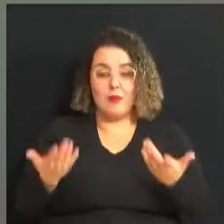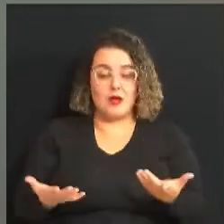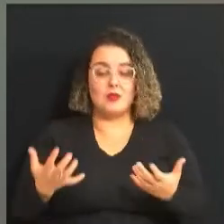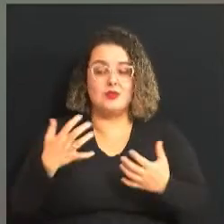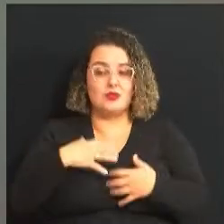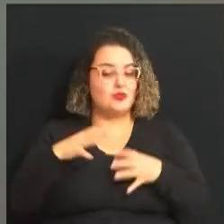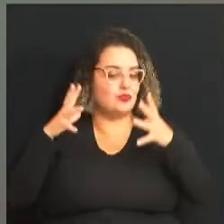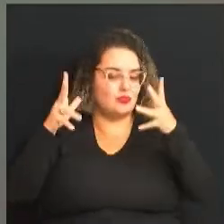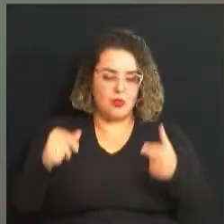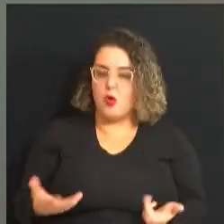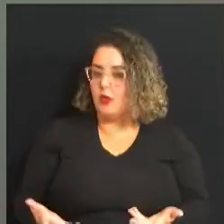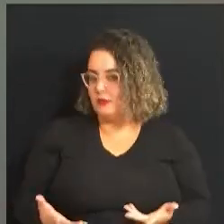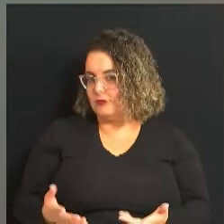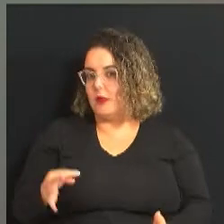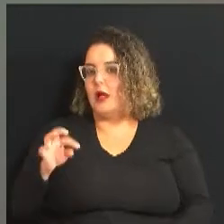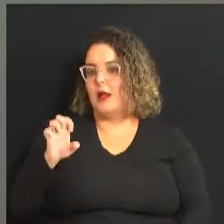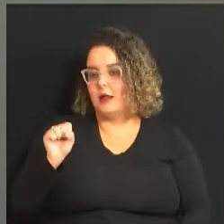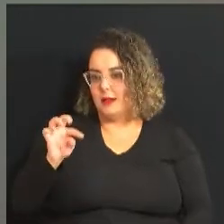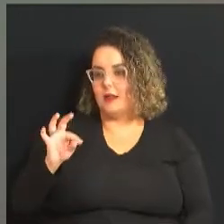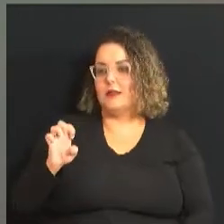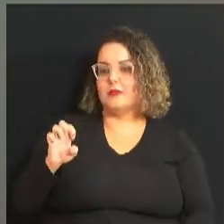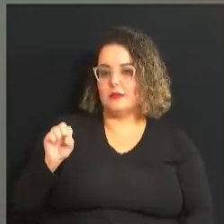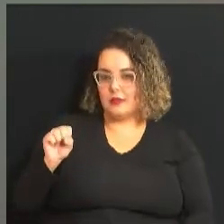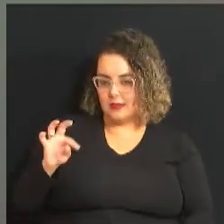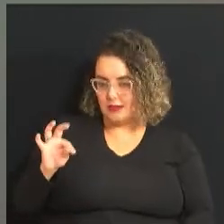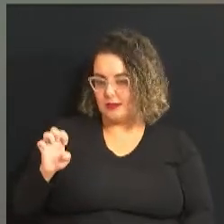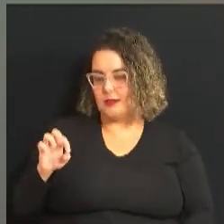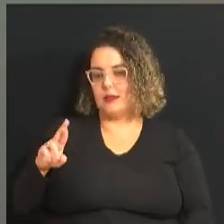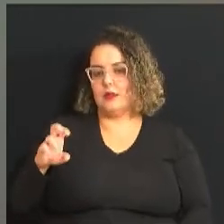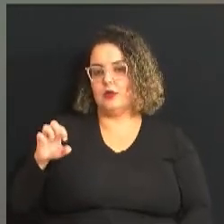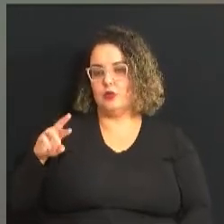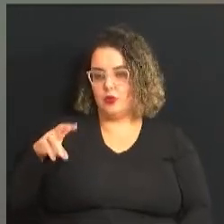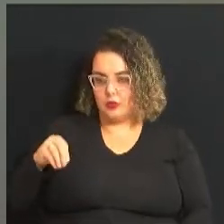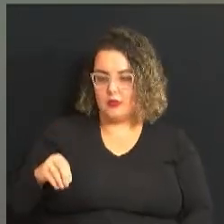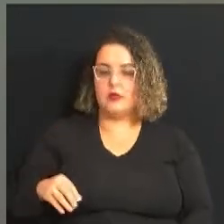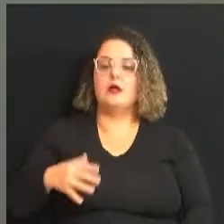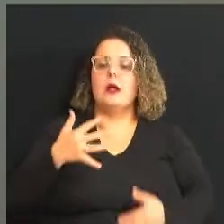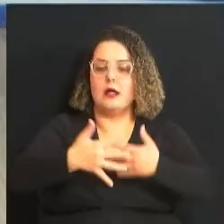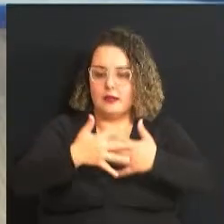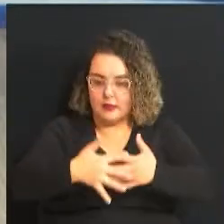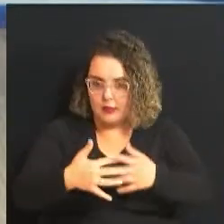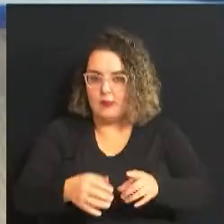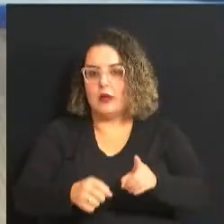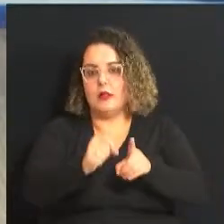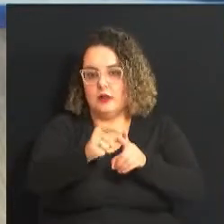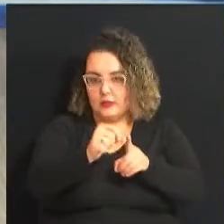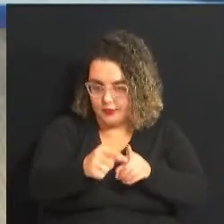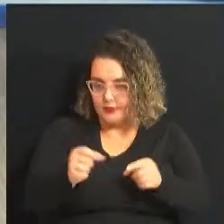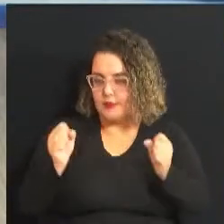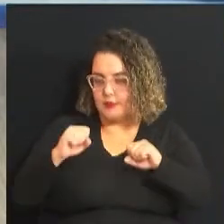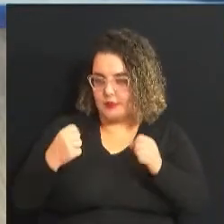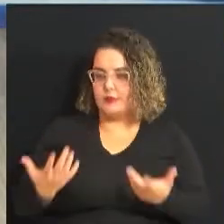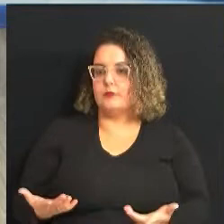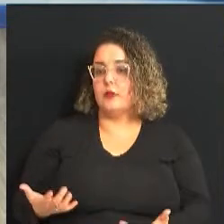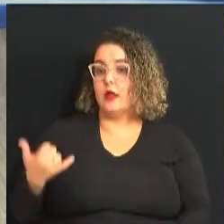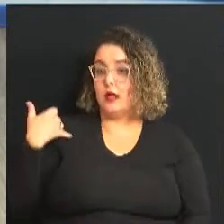a testosterona interfere, sim, na fertilidade Doutor, o masculina. senhor falou um pouquinho aí da idade ideal para se ter filhos,